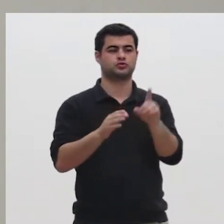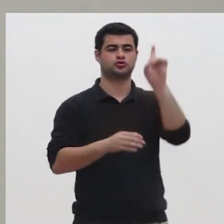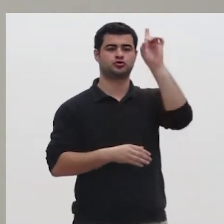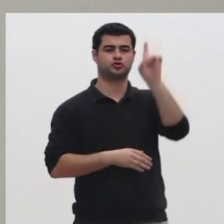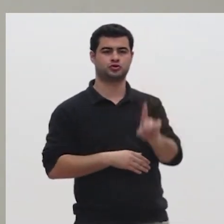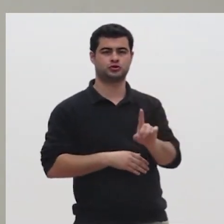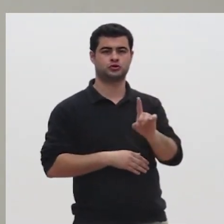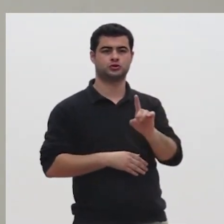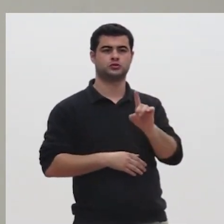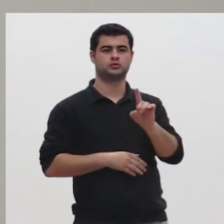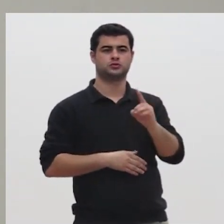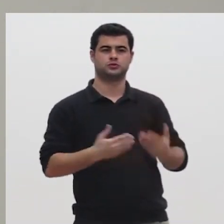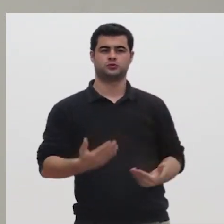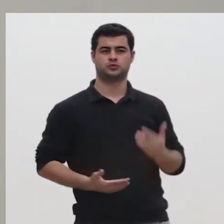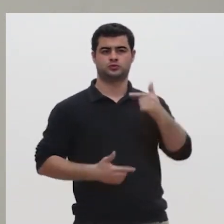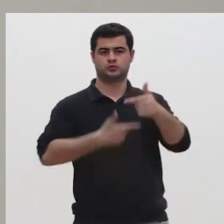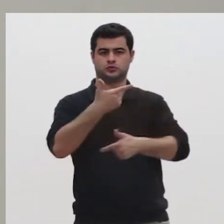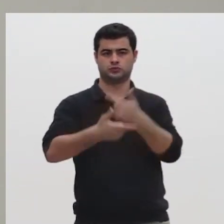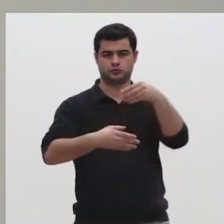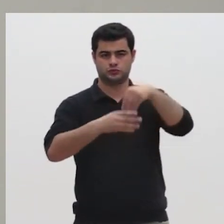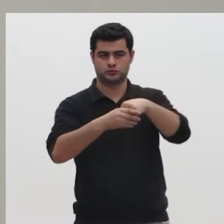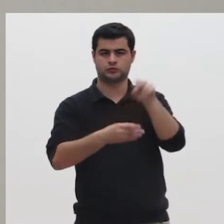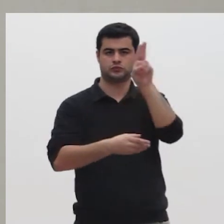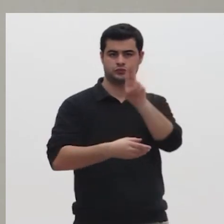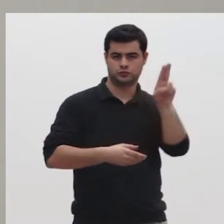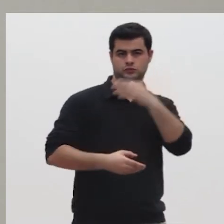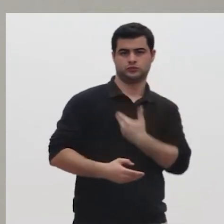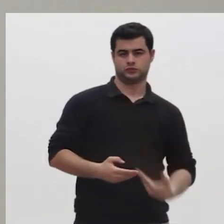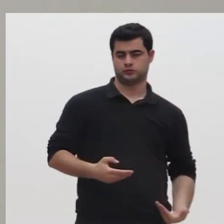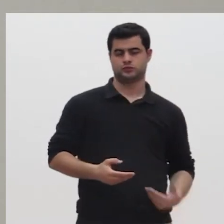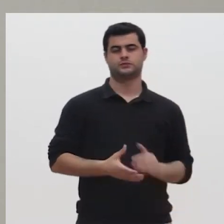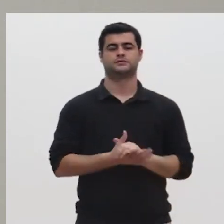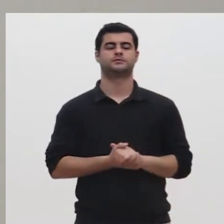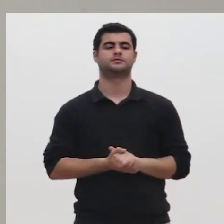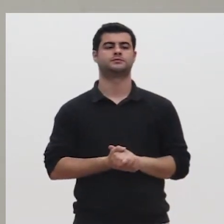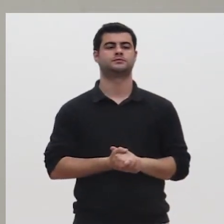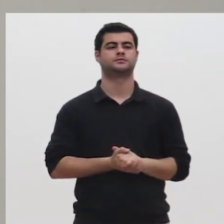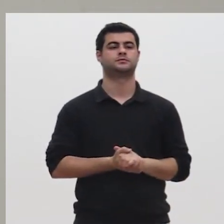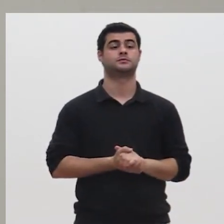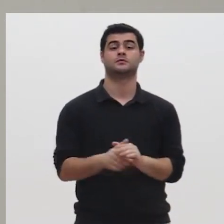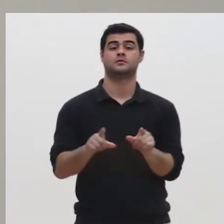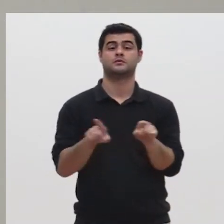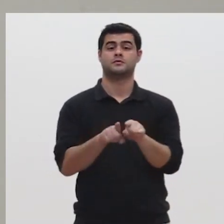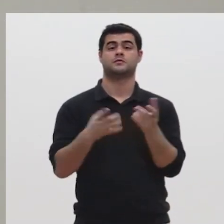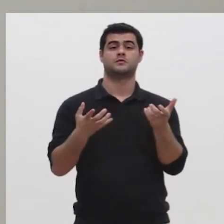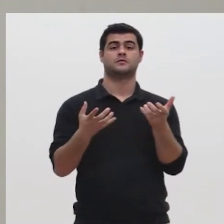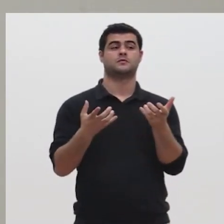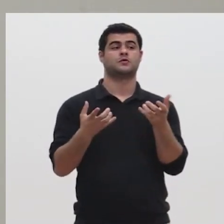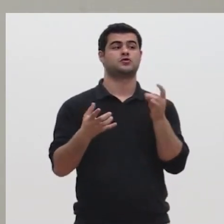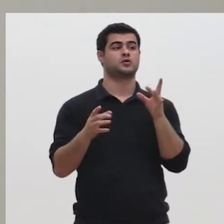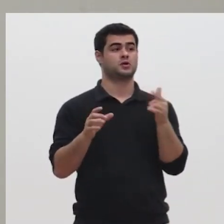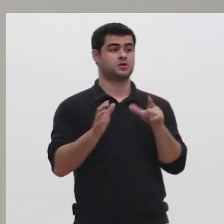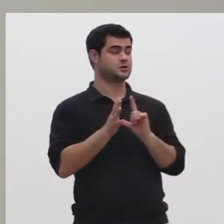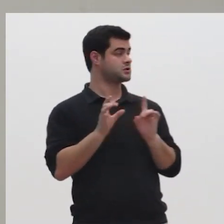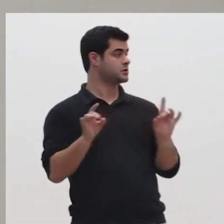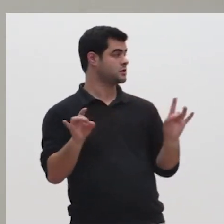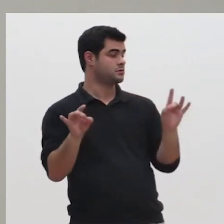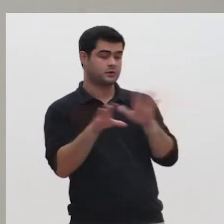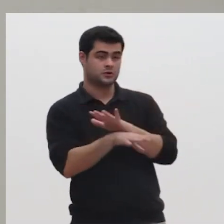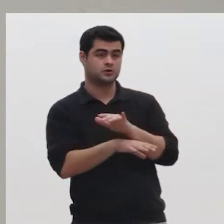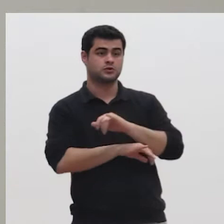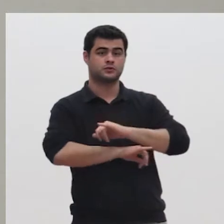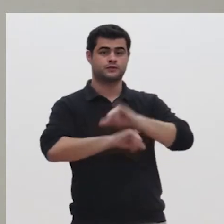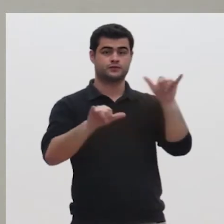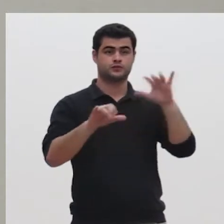e pela manutenção dos serviços públicos, né? E queria só, antes de terminar, dizer que as centrais sindicais